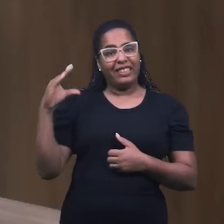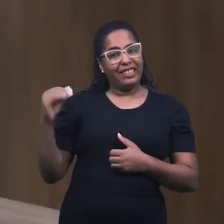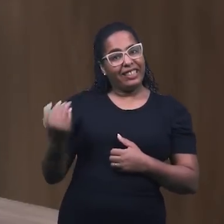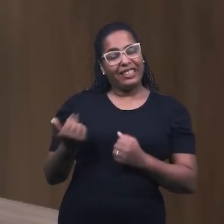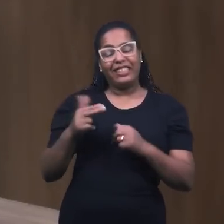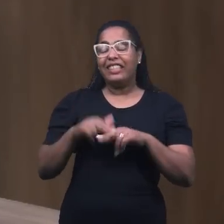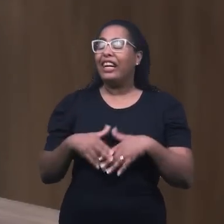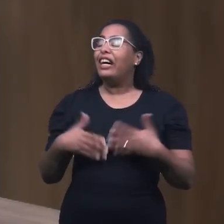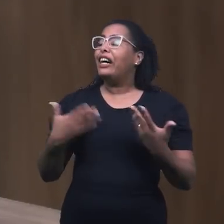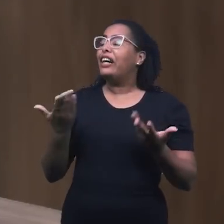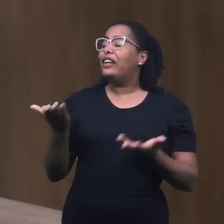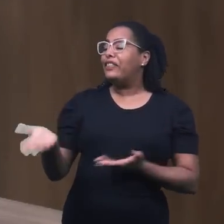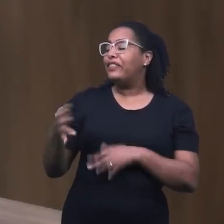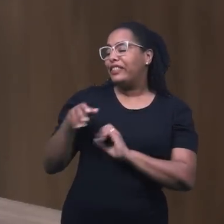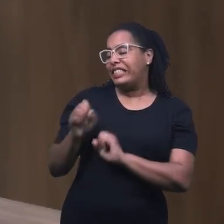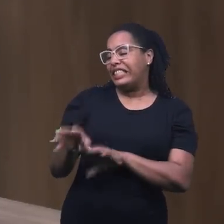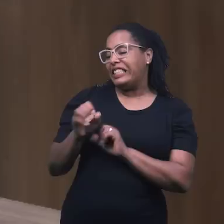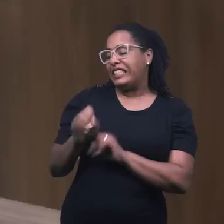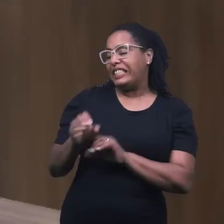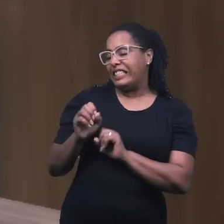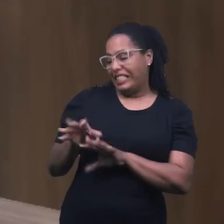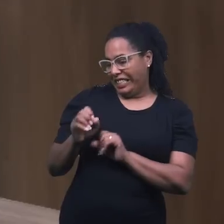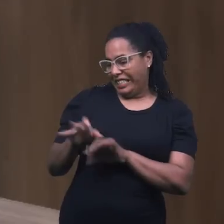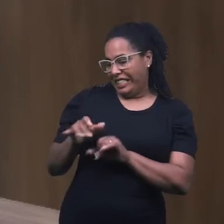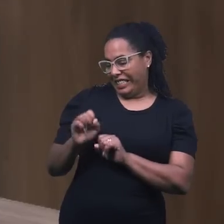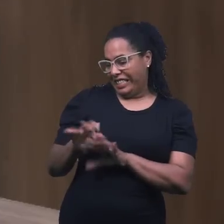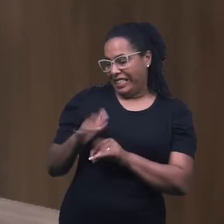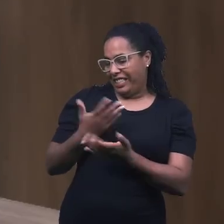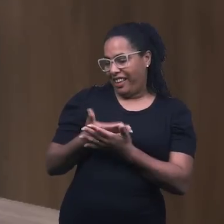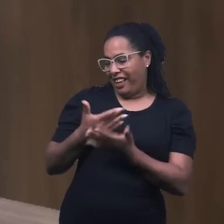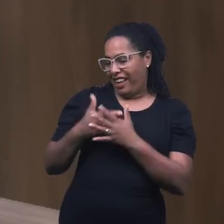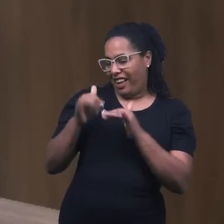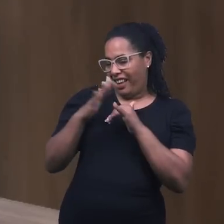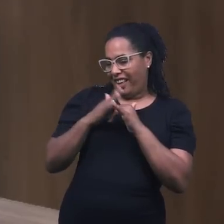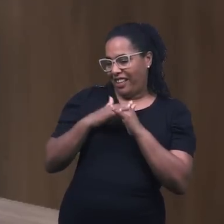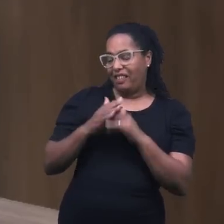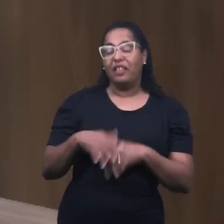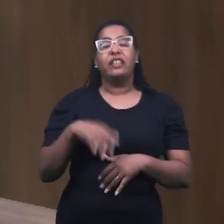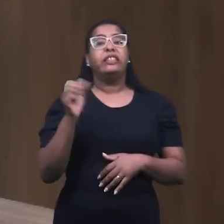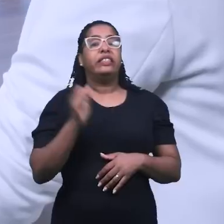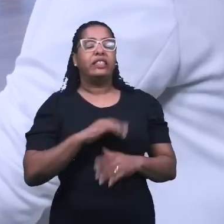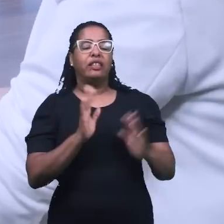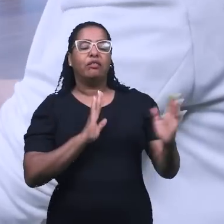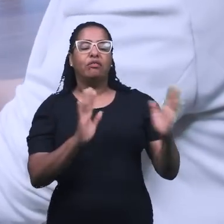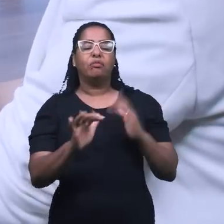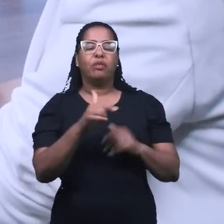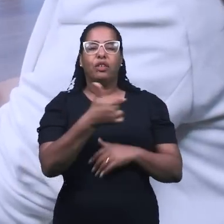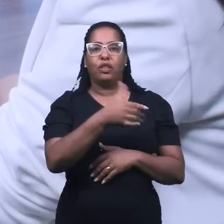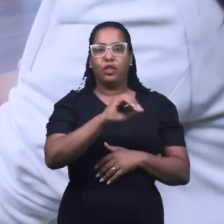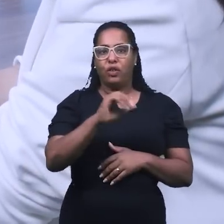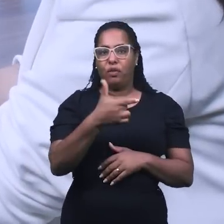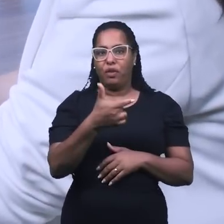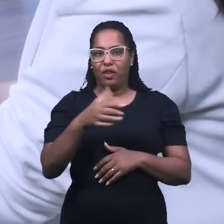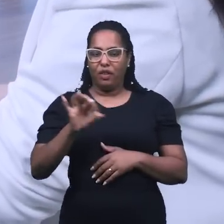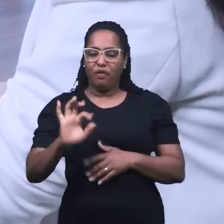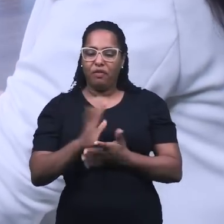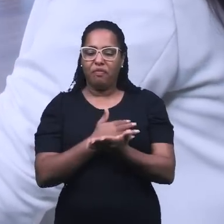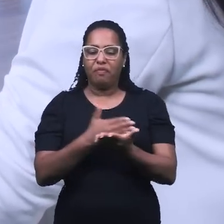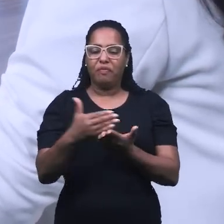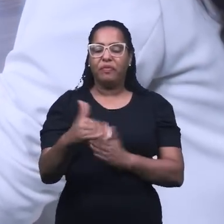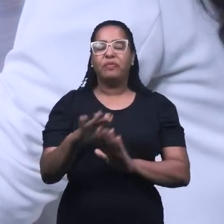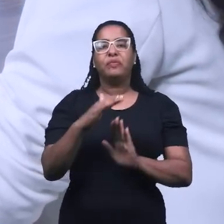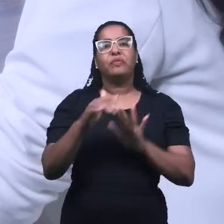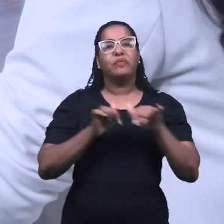e adolescentes, porque você ministra as aulas no YouTube. É isso mesmo. Desde 2020, né, nós começamos